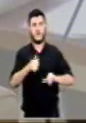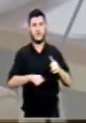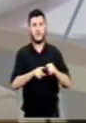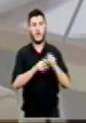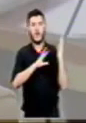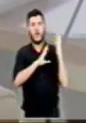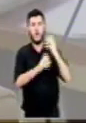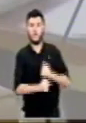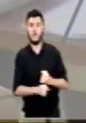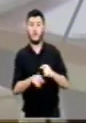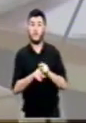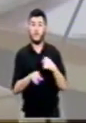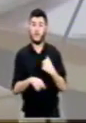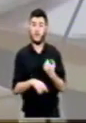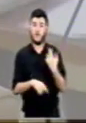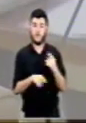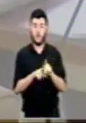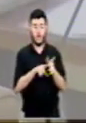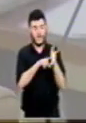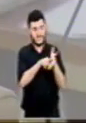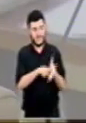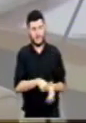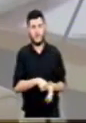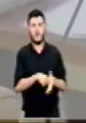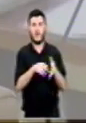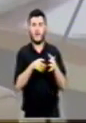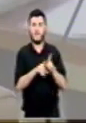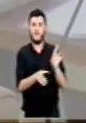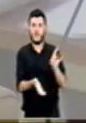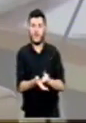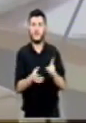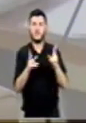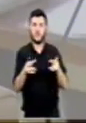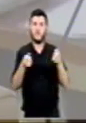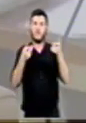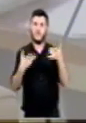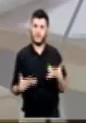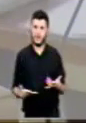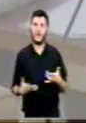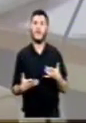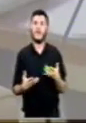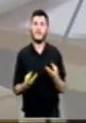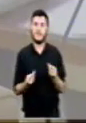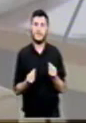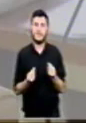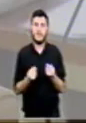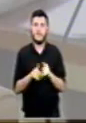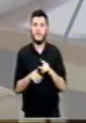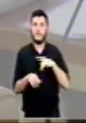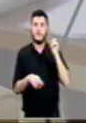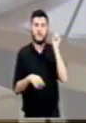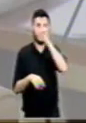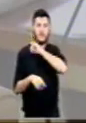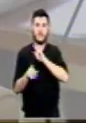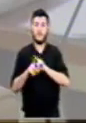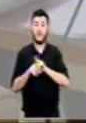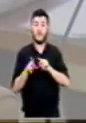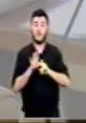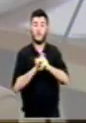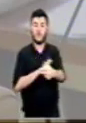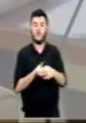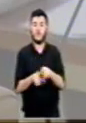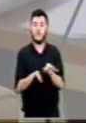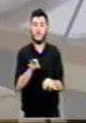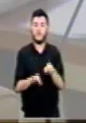que me for possível, como disse, a matéria é sensível e complexa, as consequências jurídicas desse reconhecimento